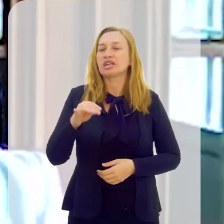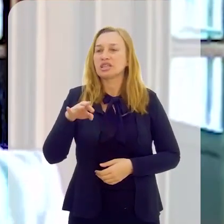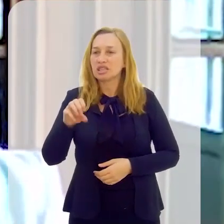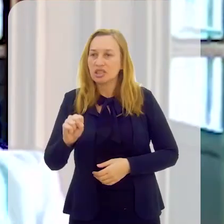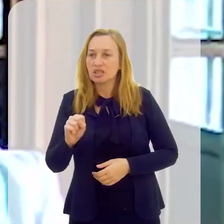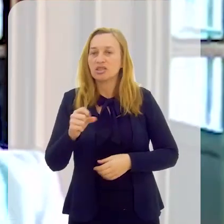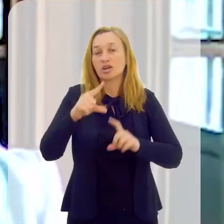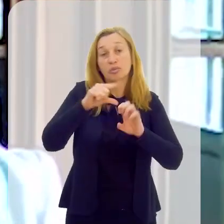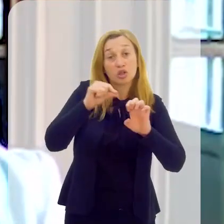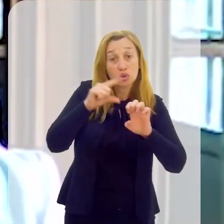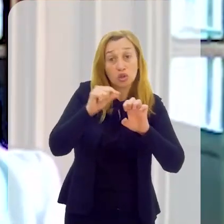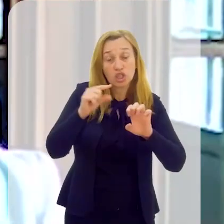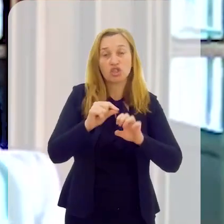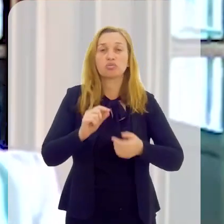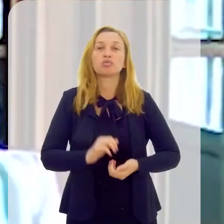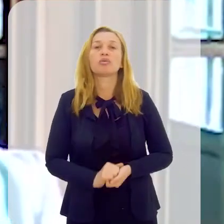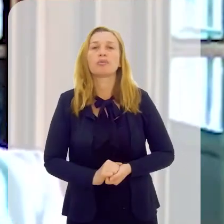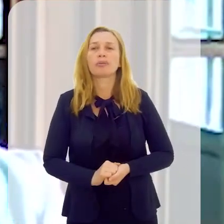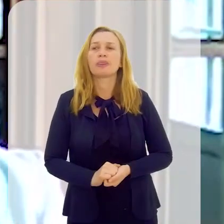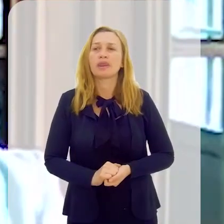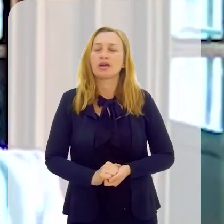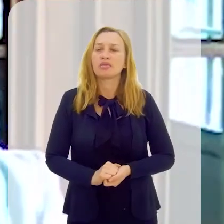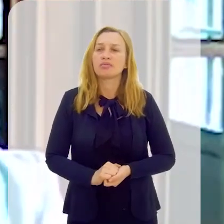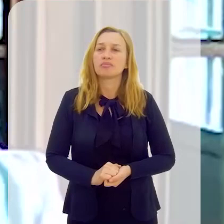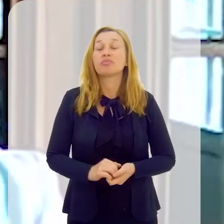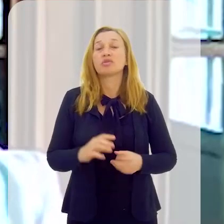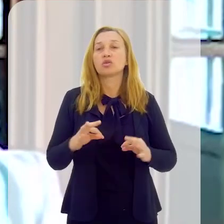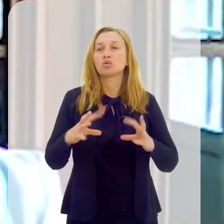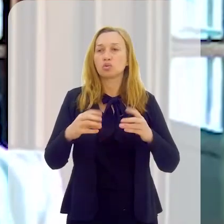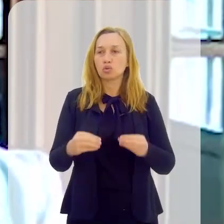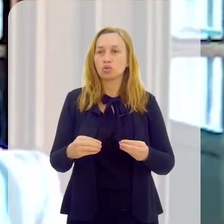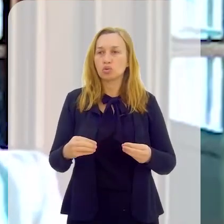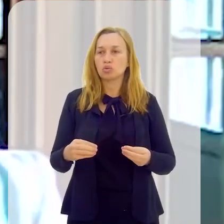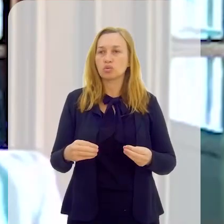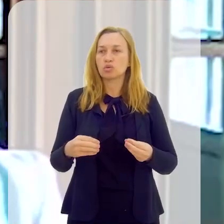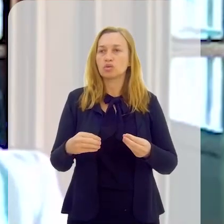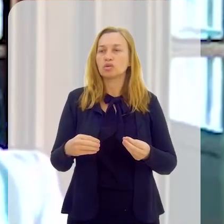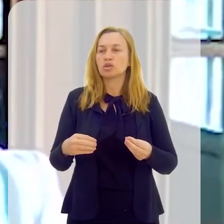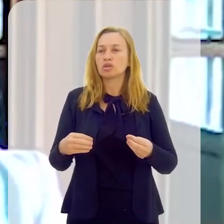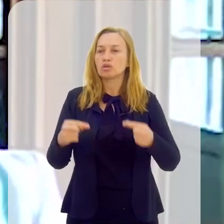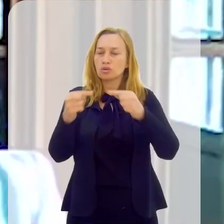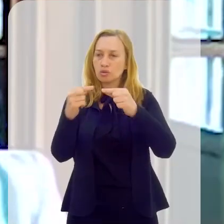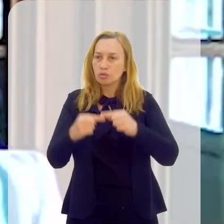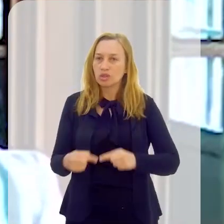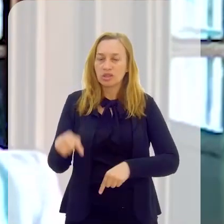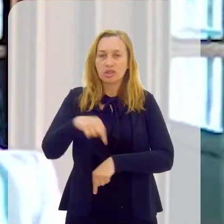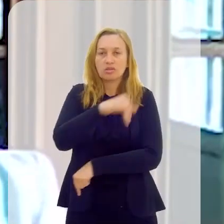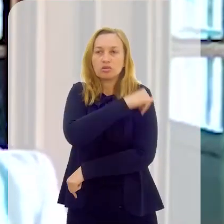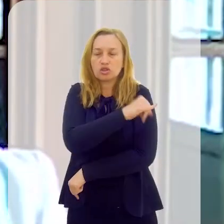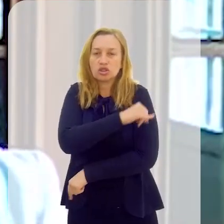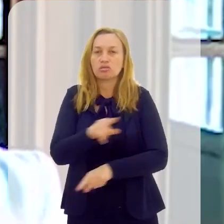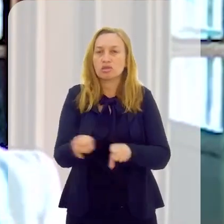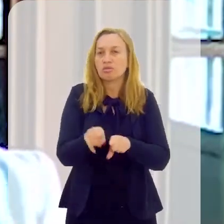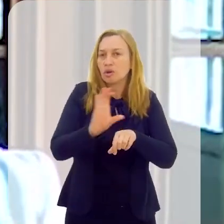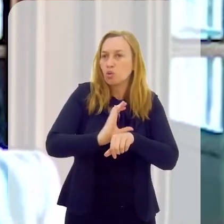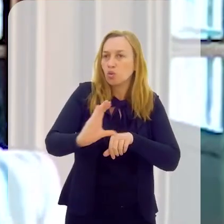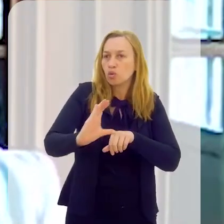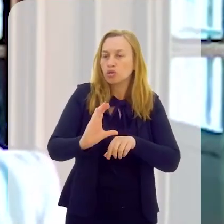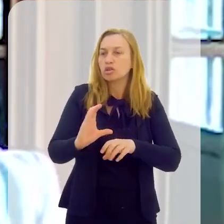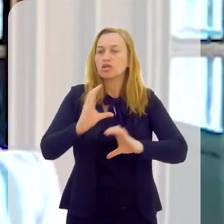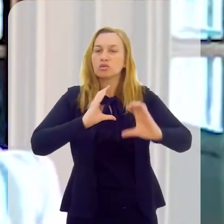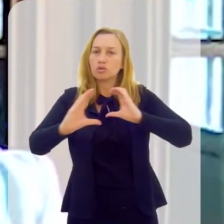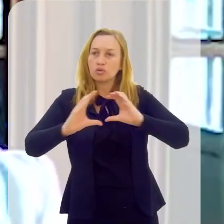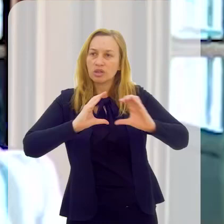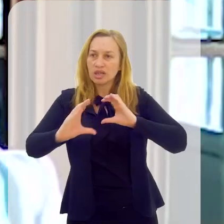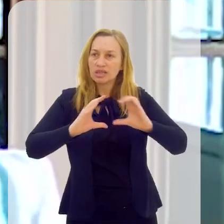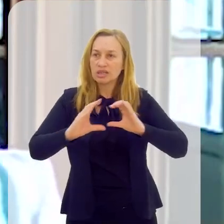digital, né, do empreendedorismo, que também tem tudo a ver com a nossa vocação aqui no Rio de Janeiro. Temos um curso